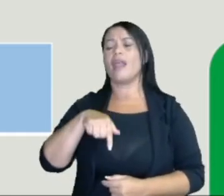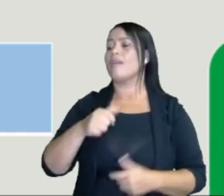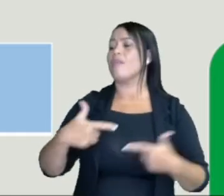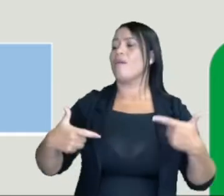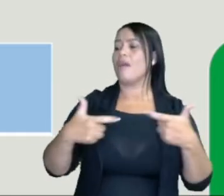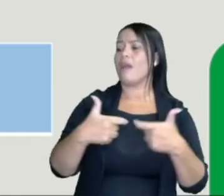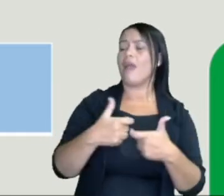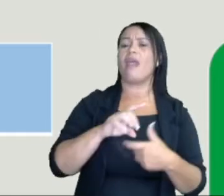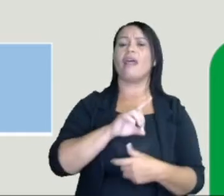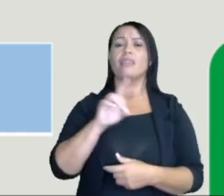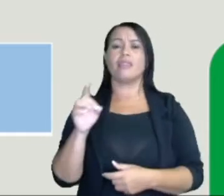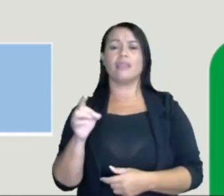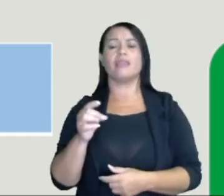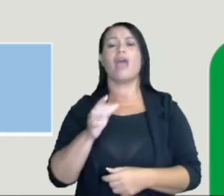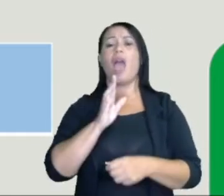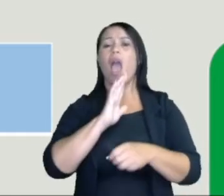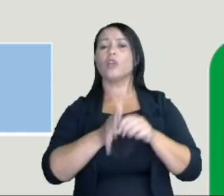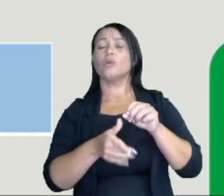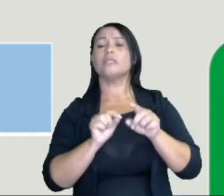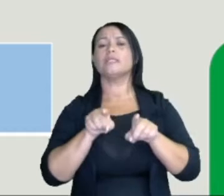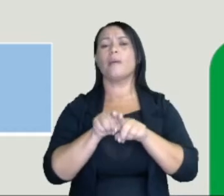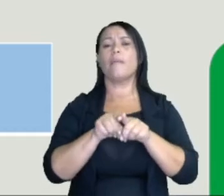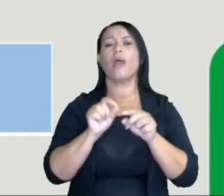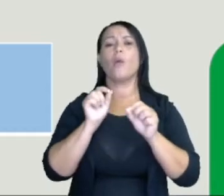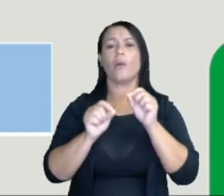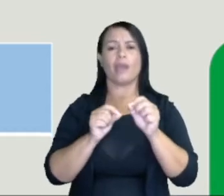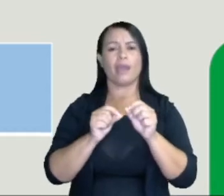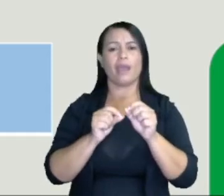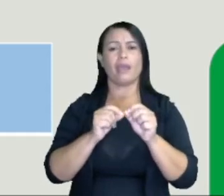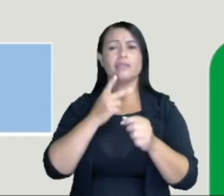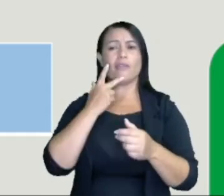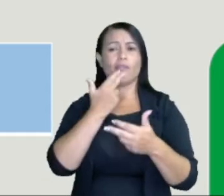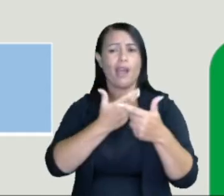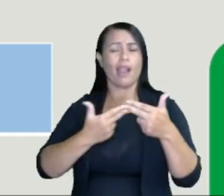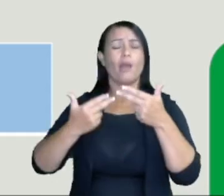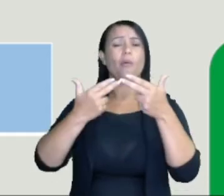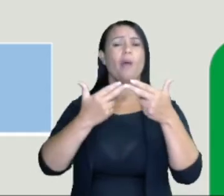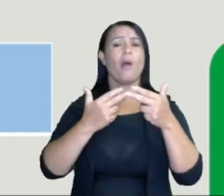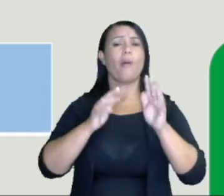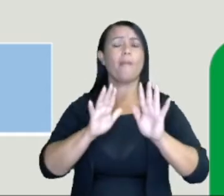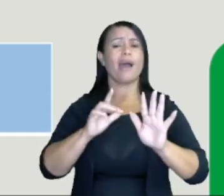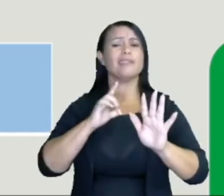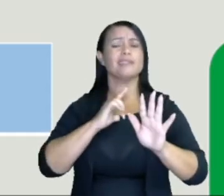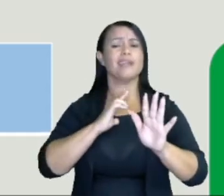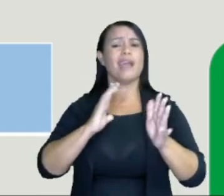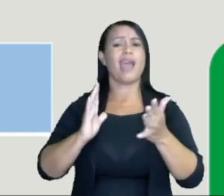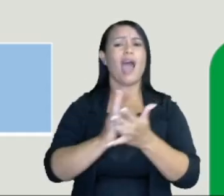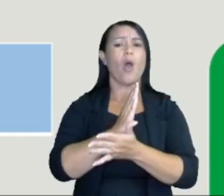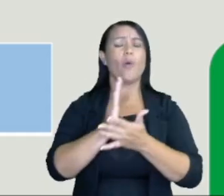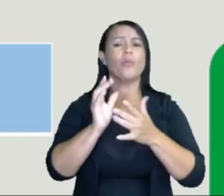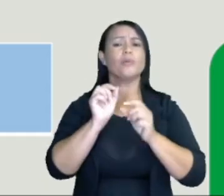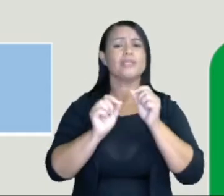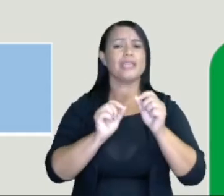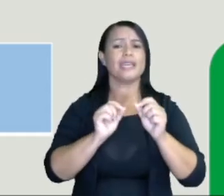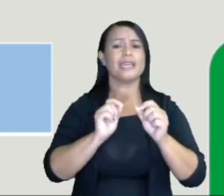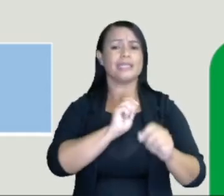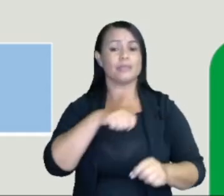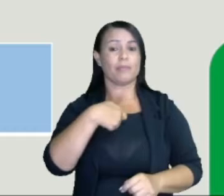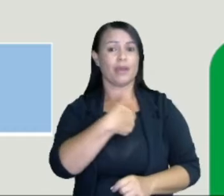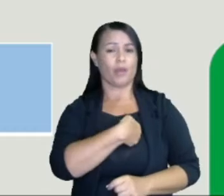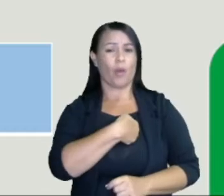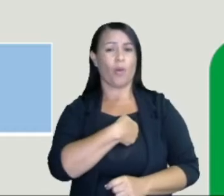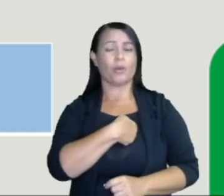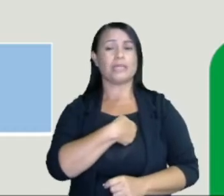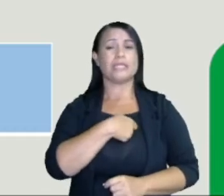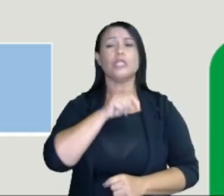guilhotina, então a pronúncia é igual, certo? Só que tem uma questão, em espanhol, o trema, ele ainda